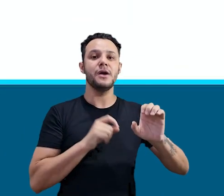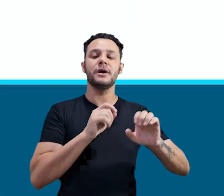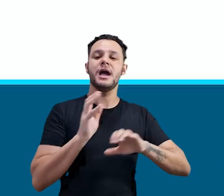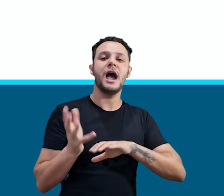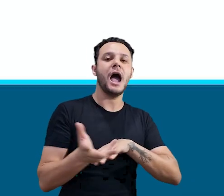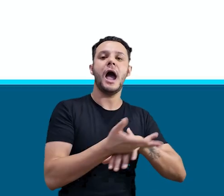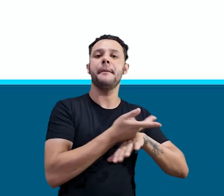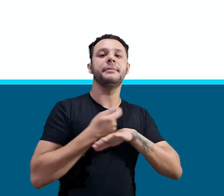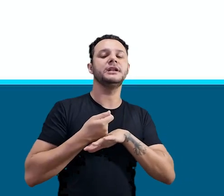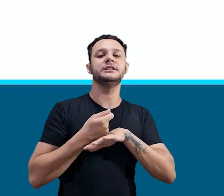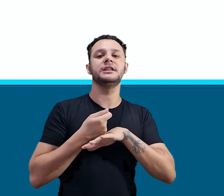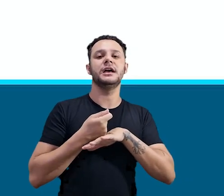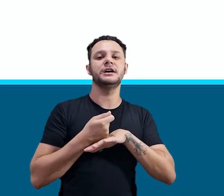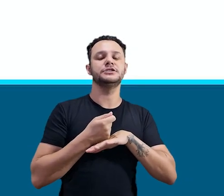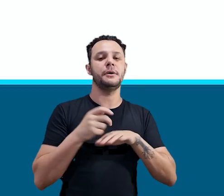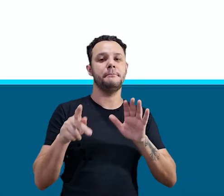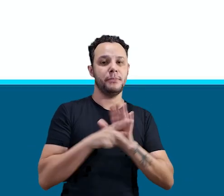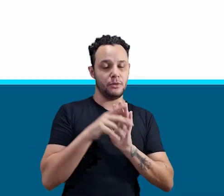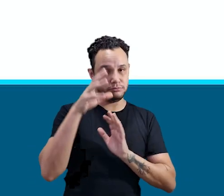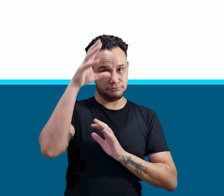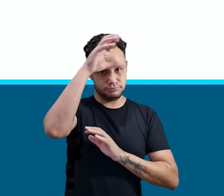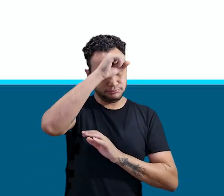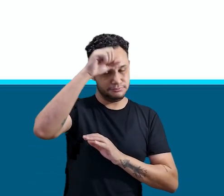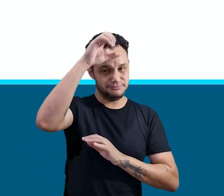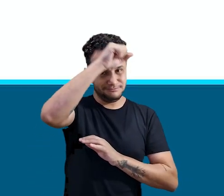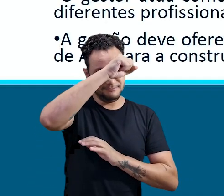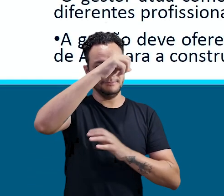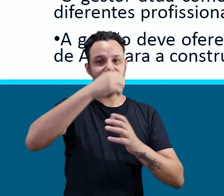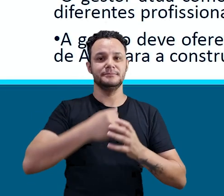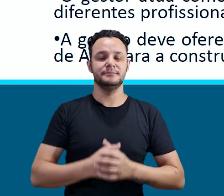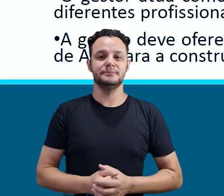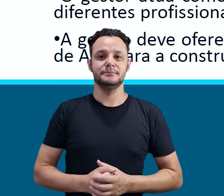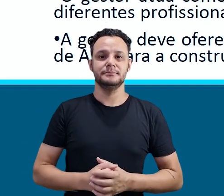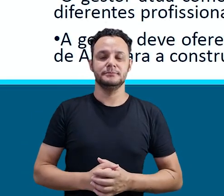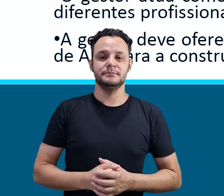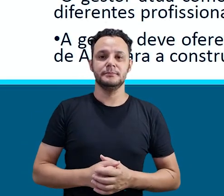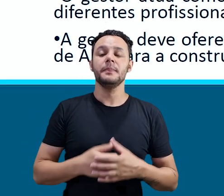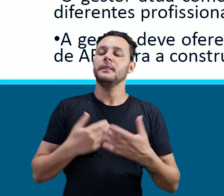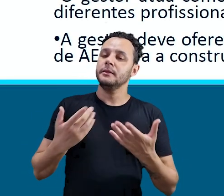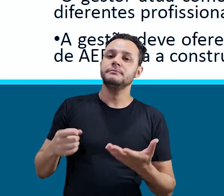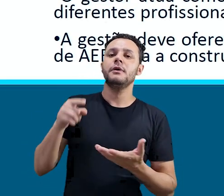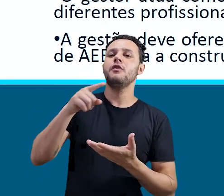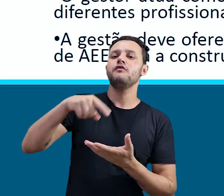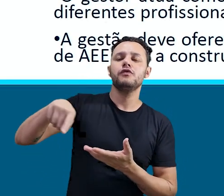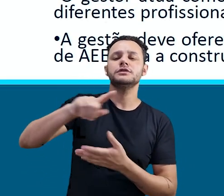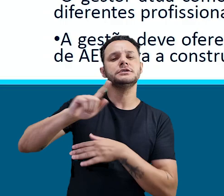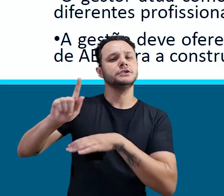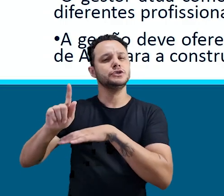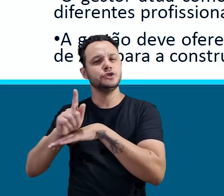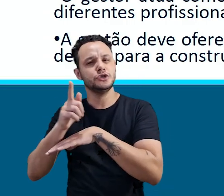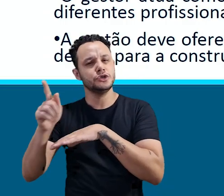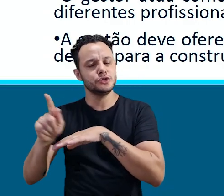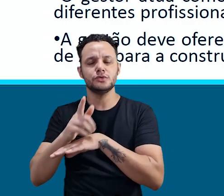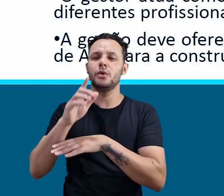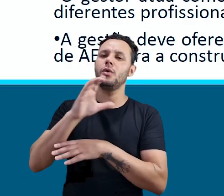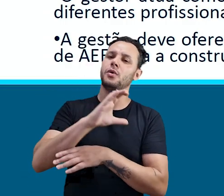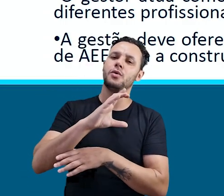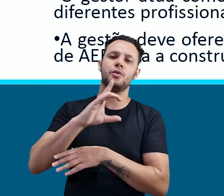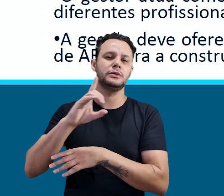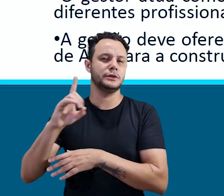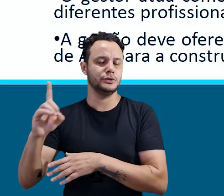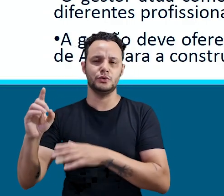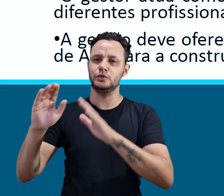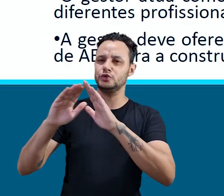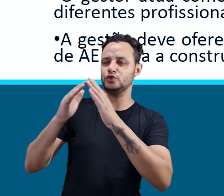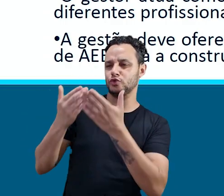de trabalhar as habilidades que são preditoras da aprendizagem. E você, gestor, gestora, você